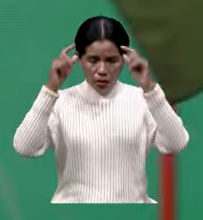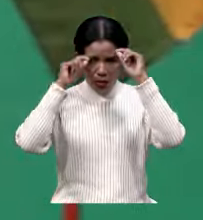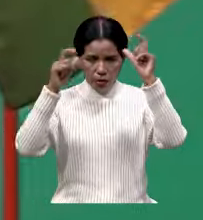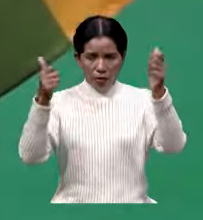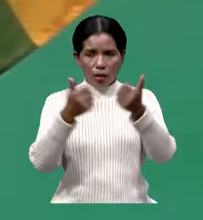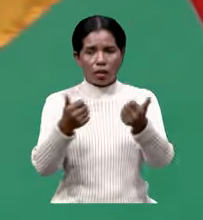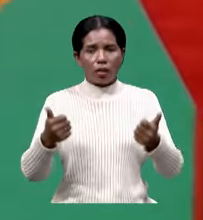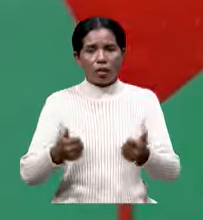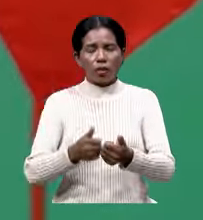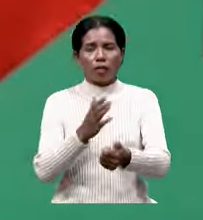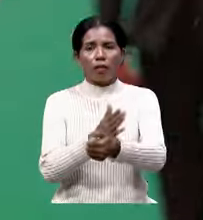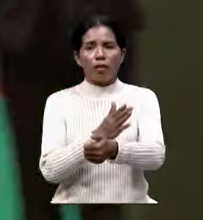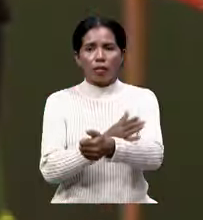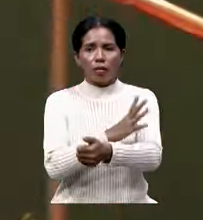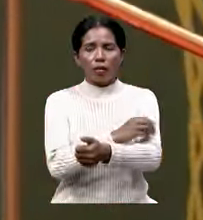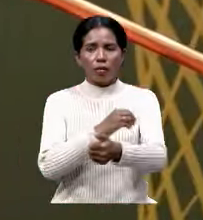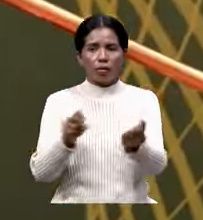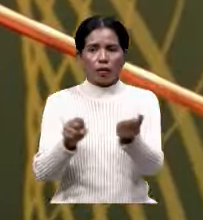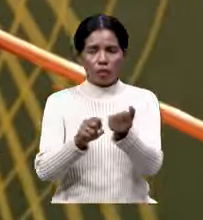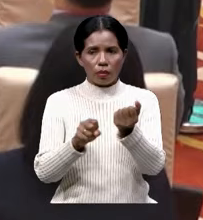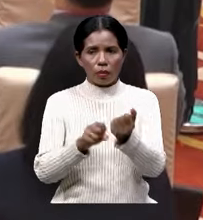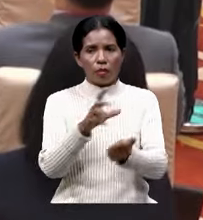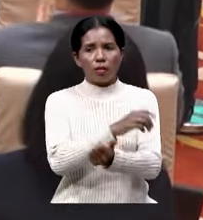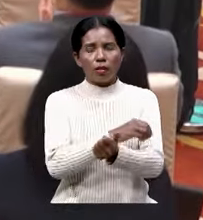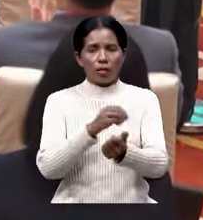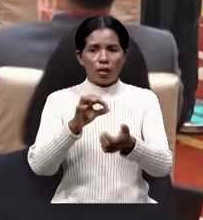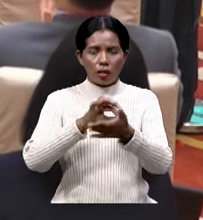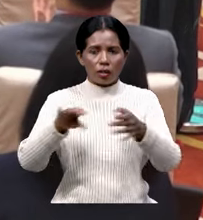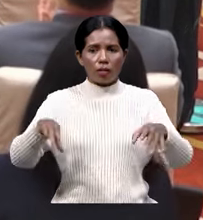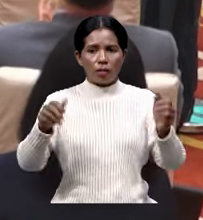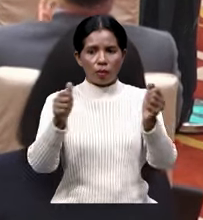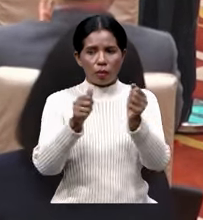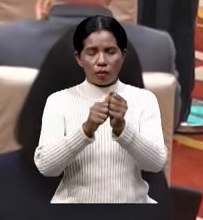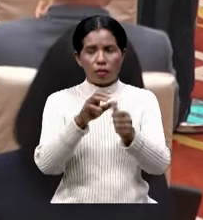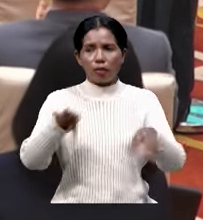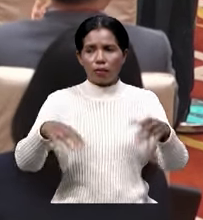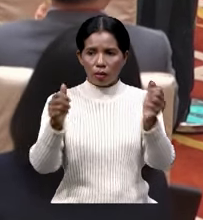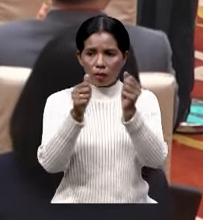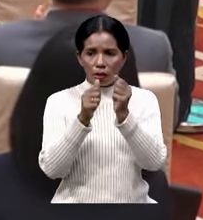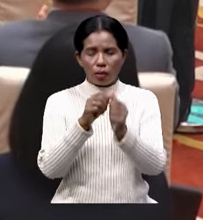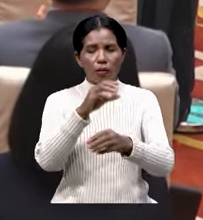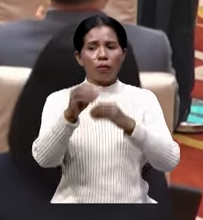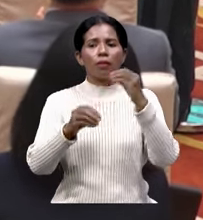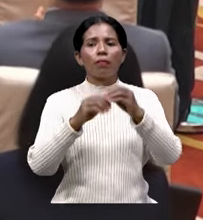Agência Promoção Investimento no Exportação Cabo Verde, assina acordo com a força cooperação no